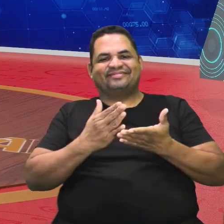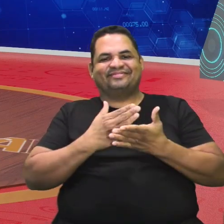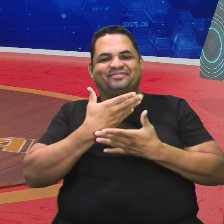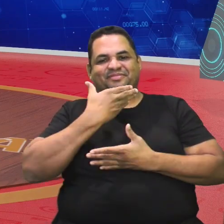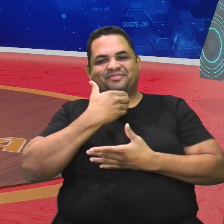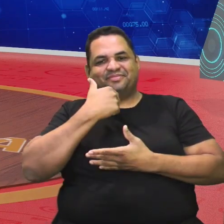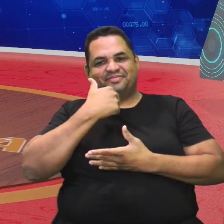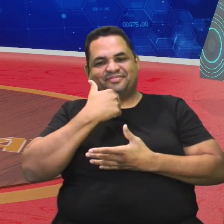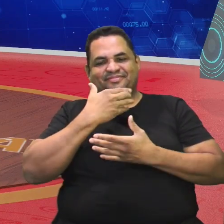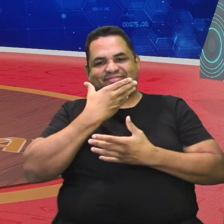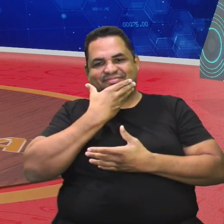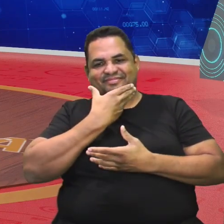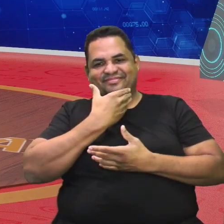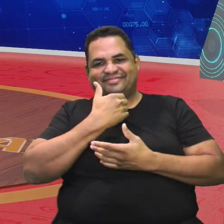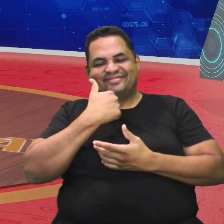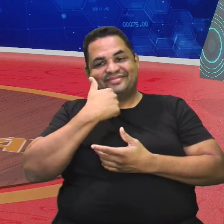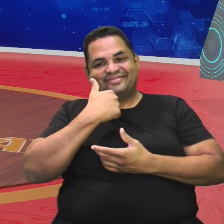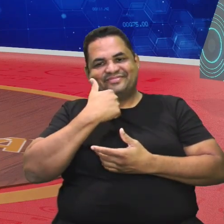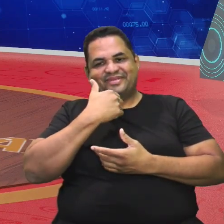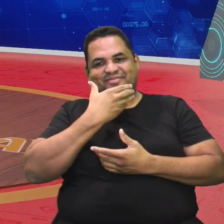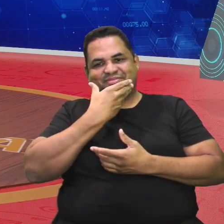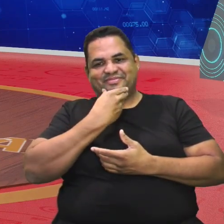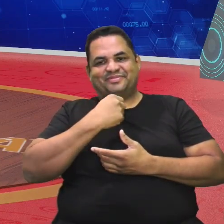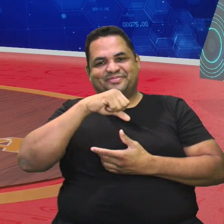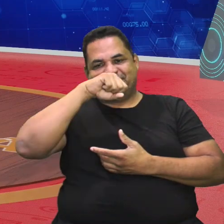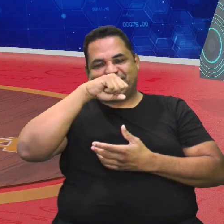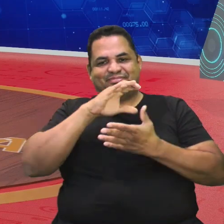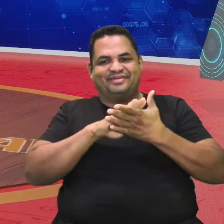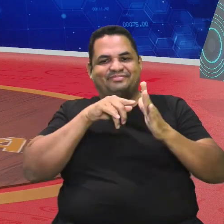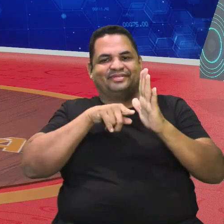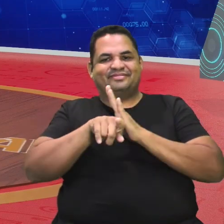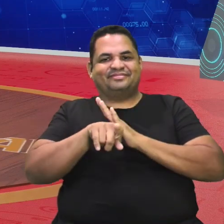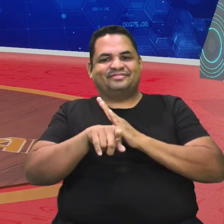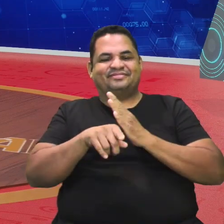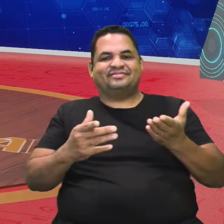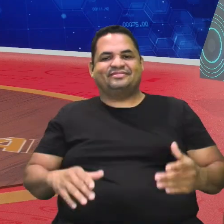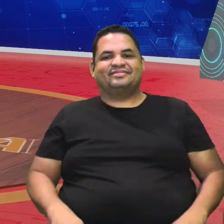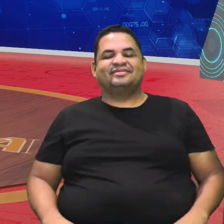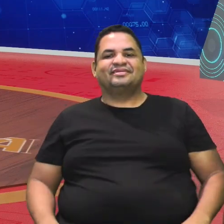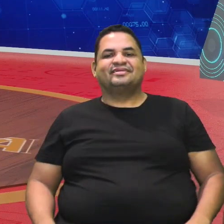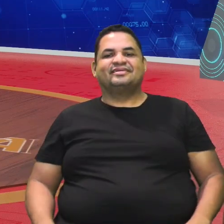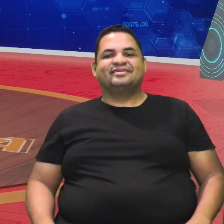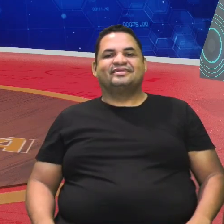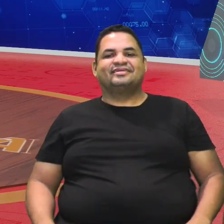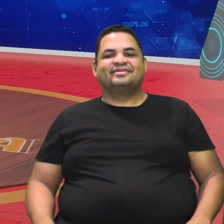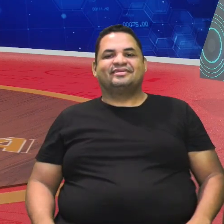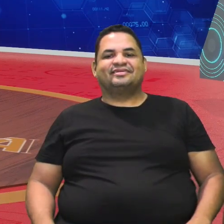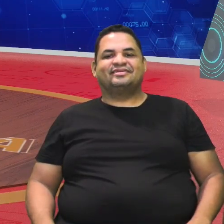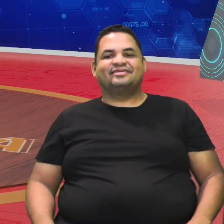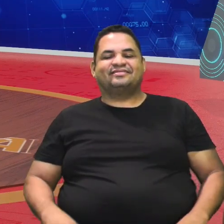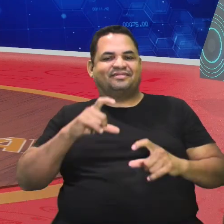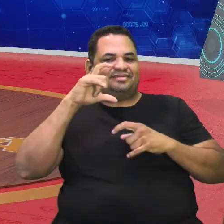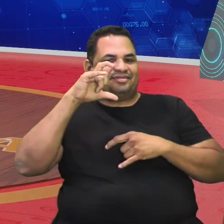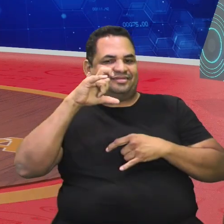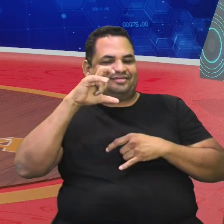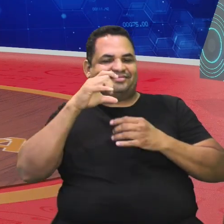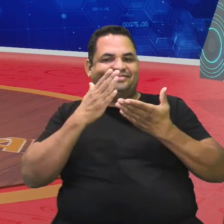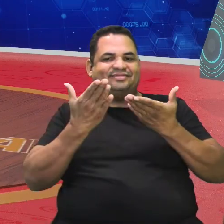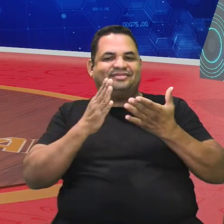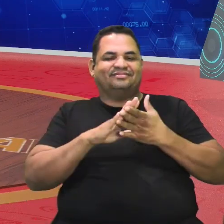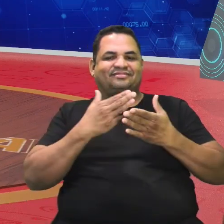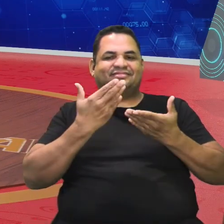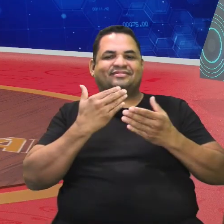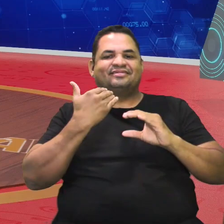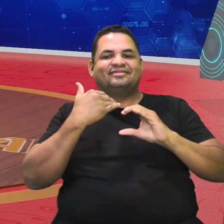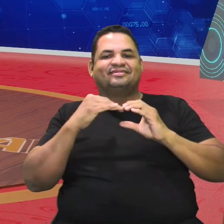coloca na internet, né? Tem aluno que coloca lá no Instagram dele, lá e joga no né? Rios, não sei de que,